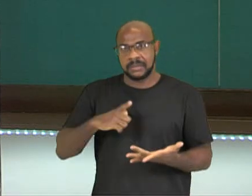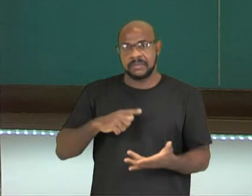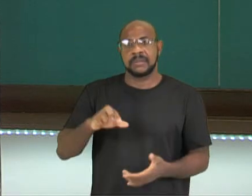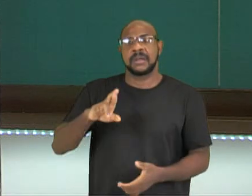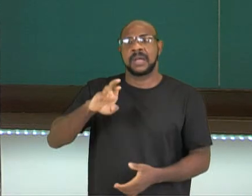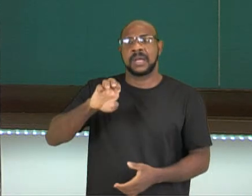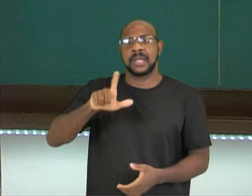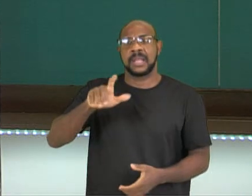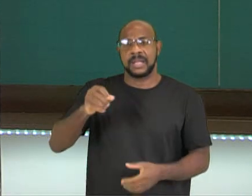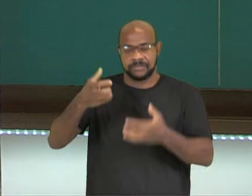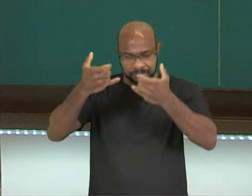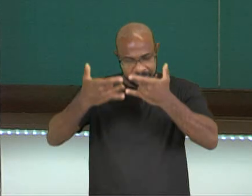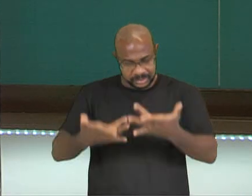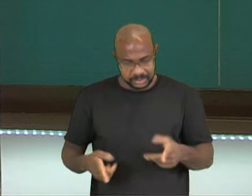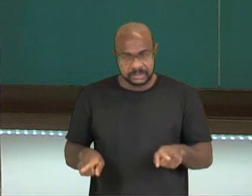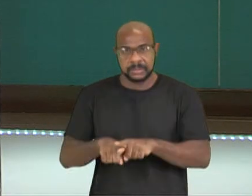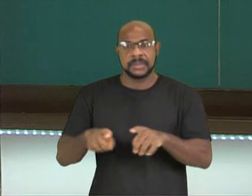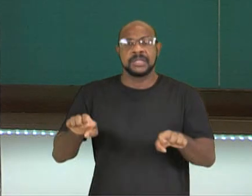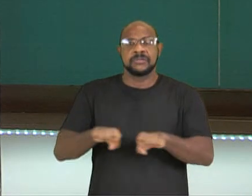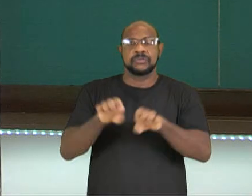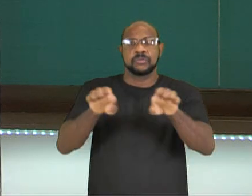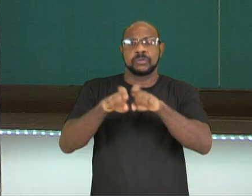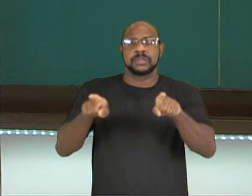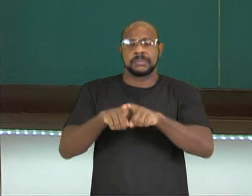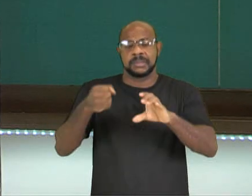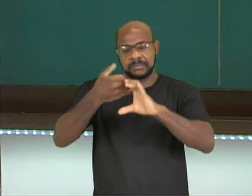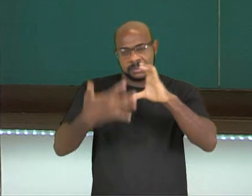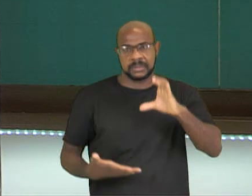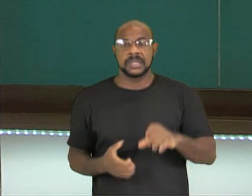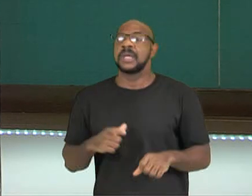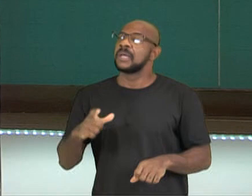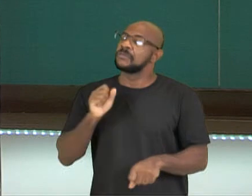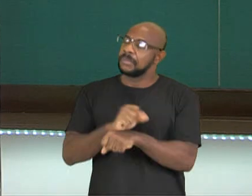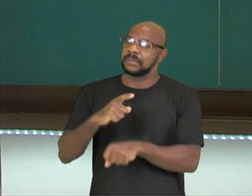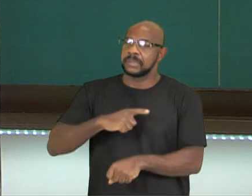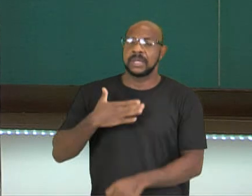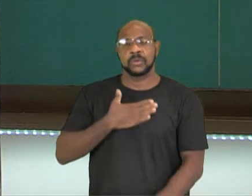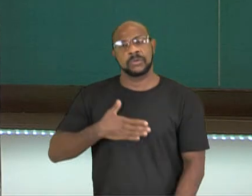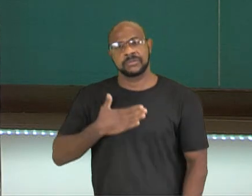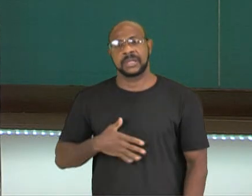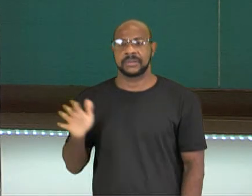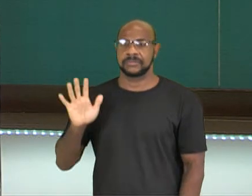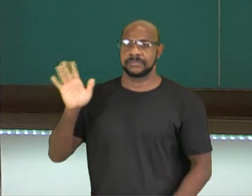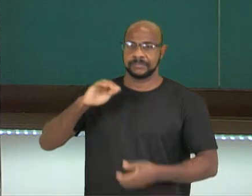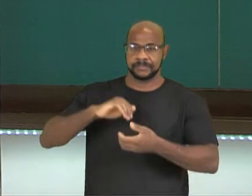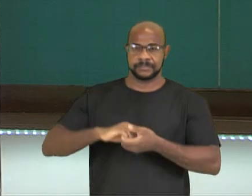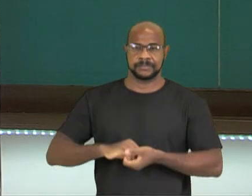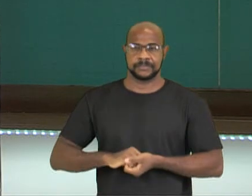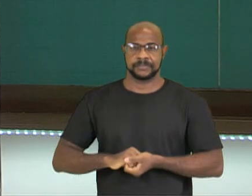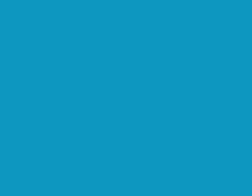estrutura e as características do relevo brasileiro. Espero que vocês tenham gostado. Até breve.